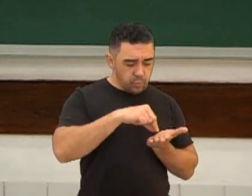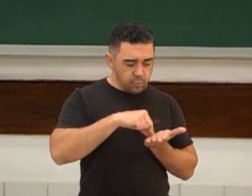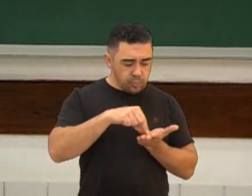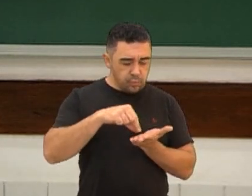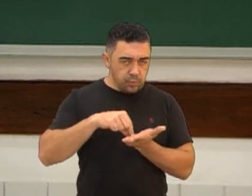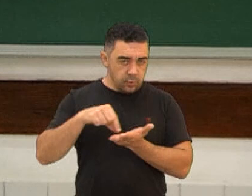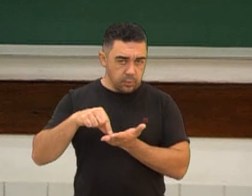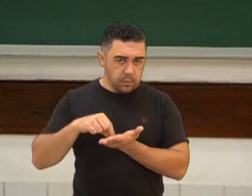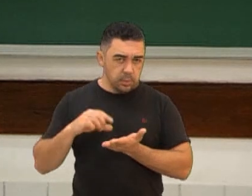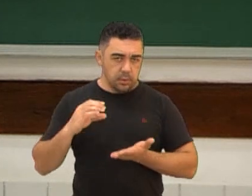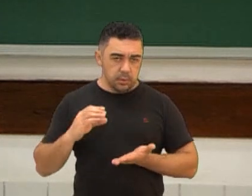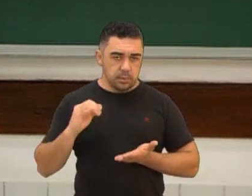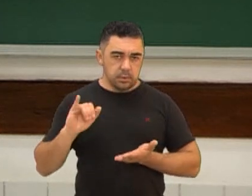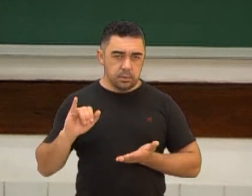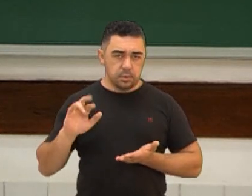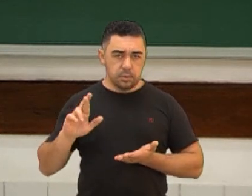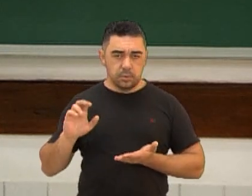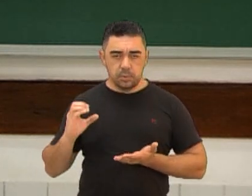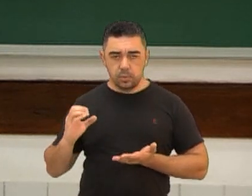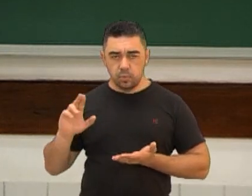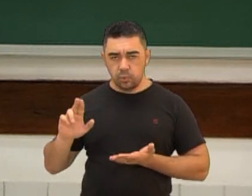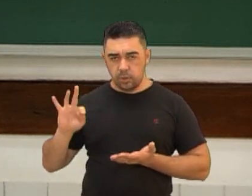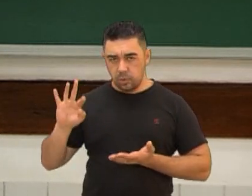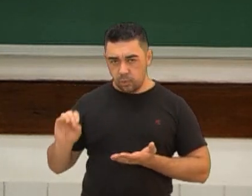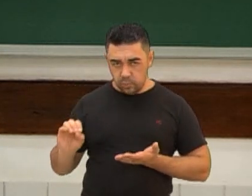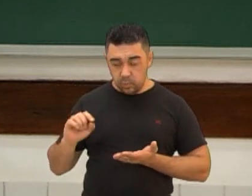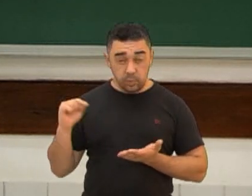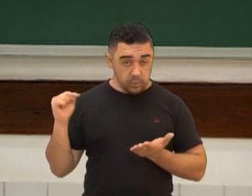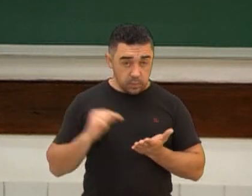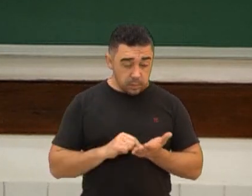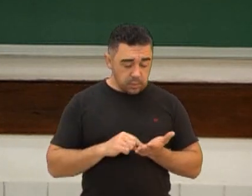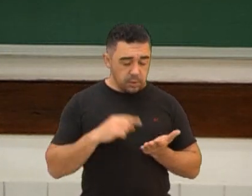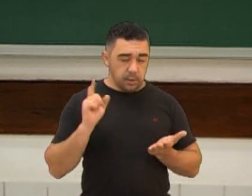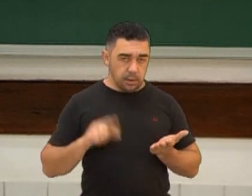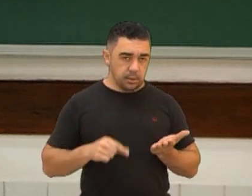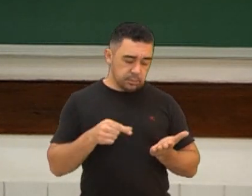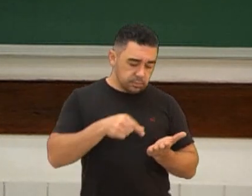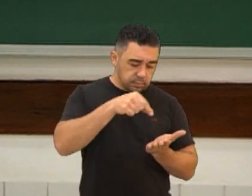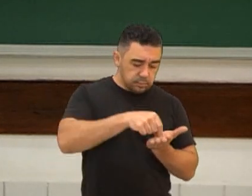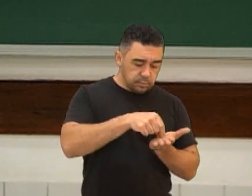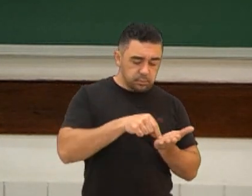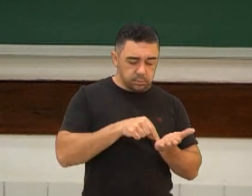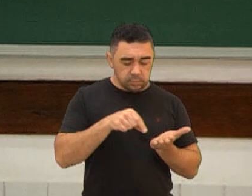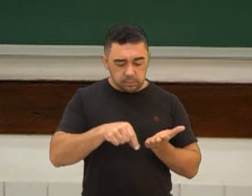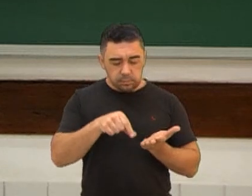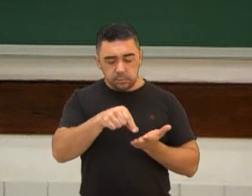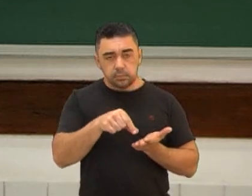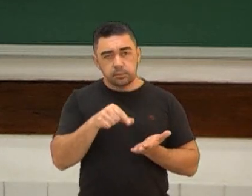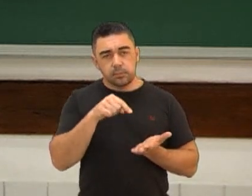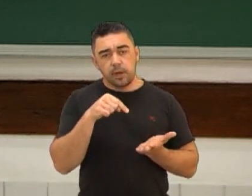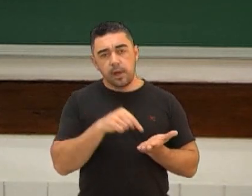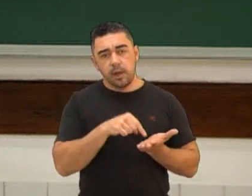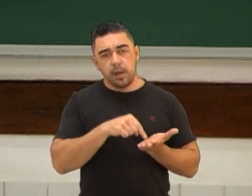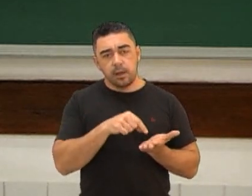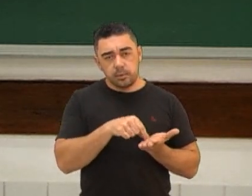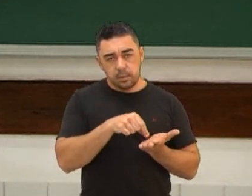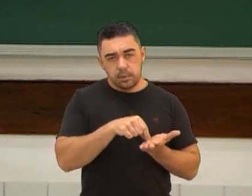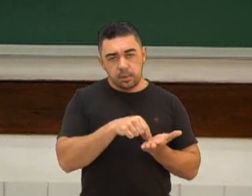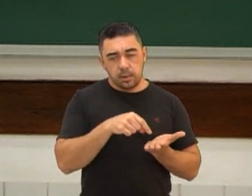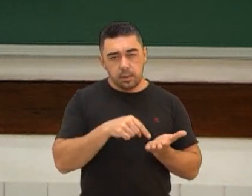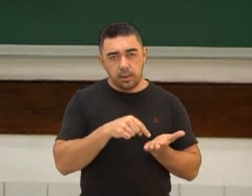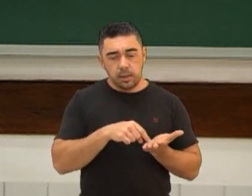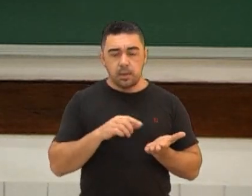de diferença de potencial. Então ele vai servir no circuito para gerar uma